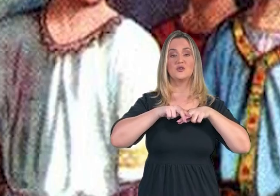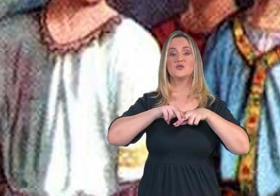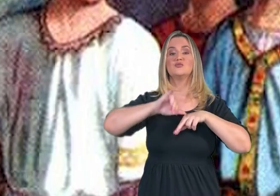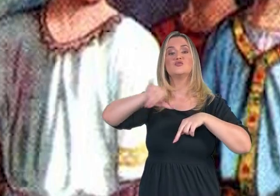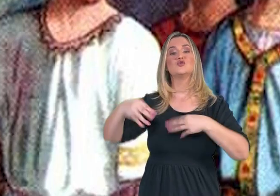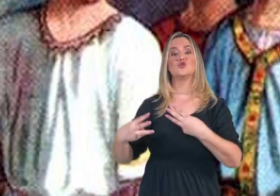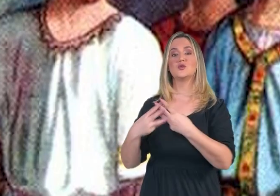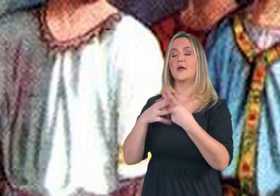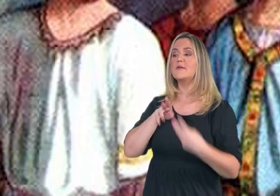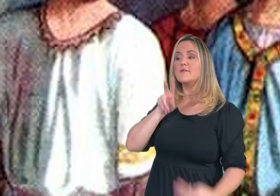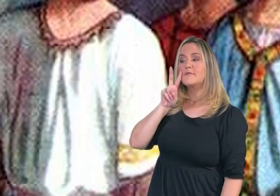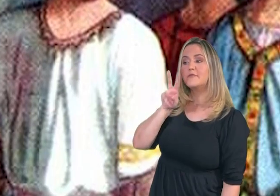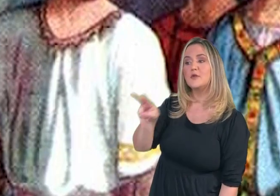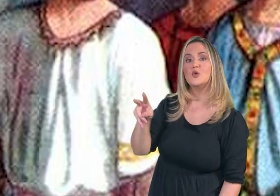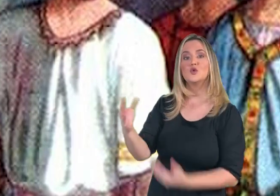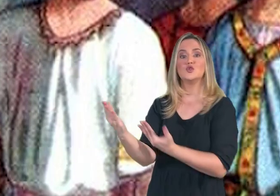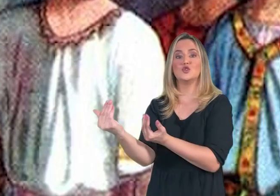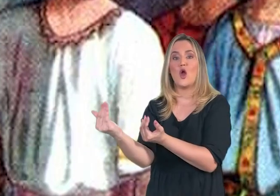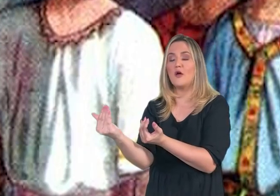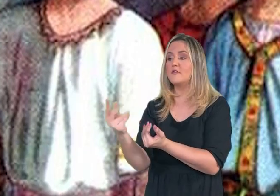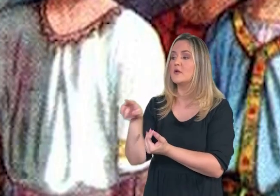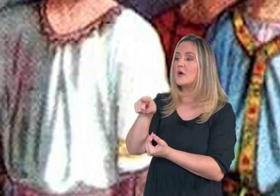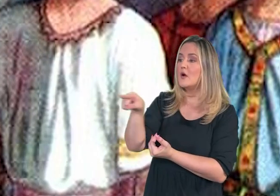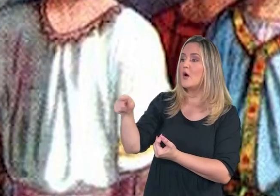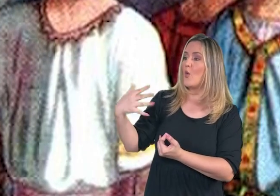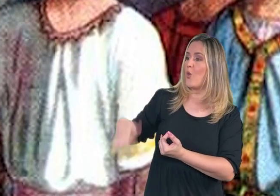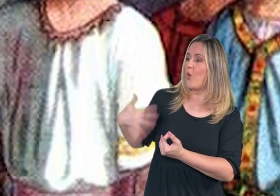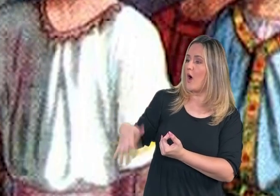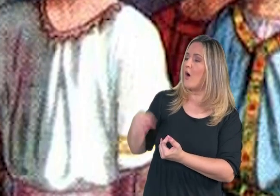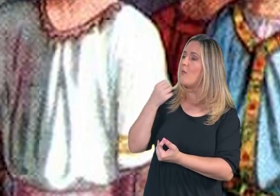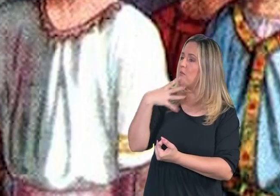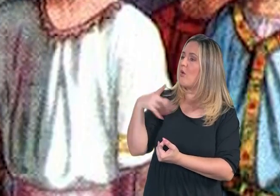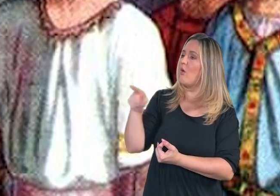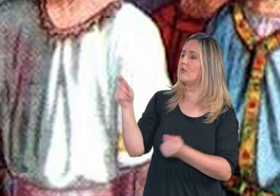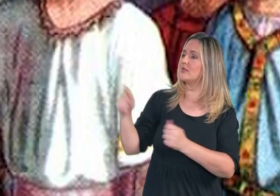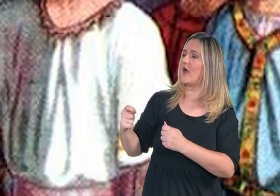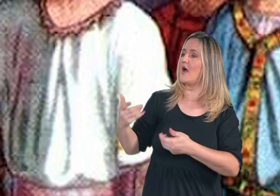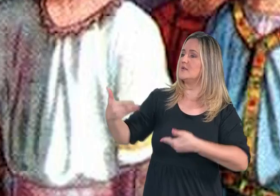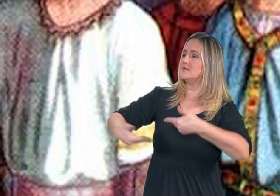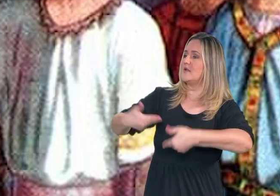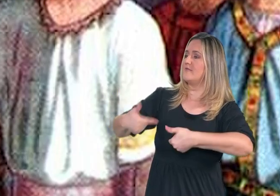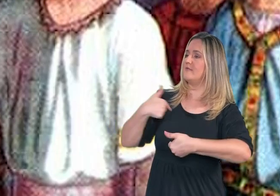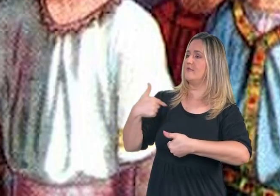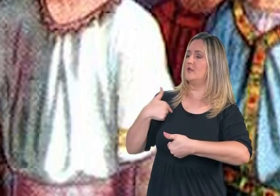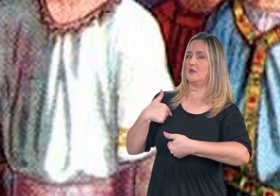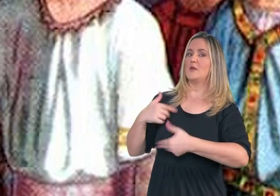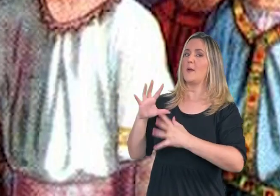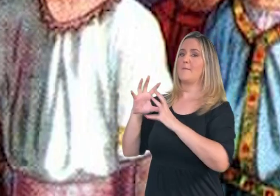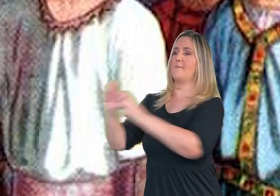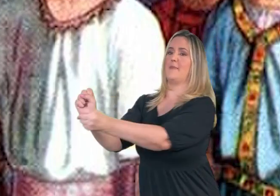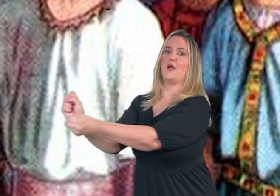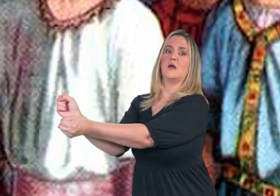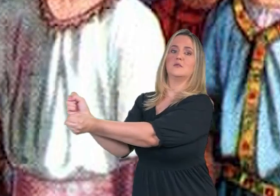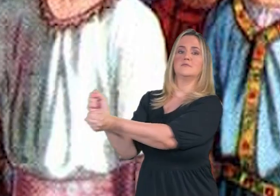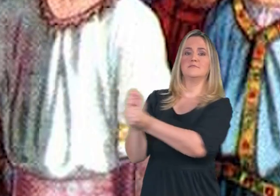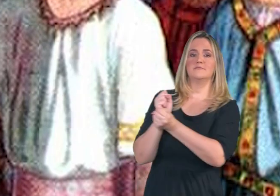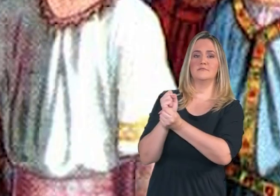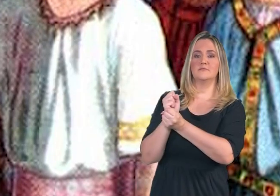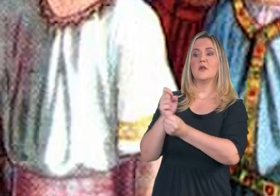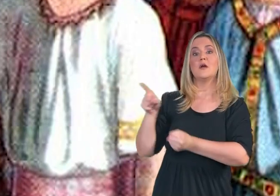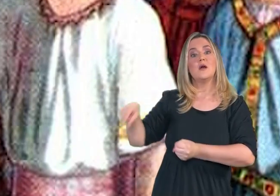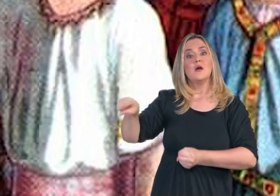assim foram retirados de sua família e levados para uma terra estranha e desconhecida. Eles tiveram de lidar não apenas com o